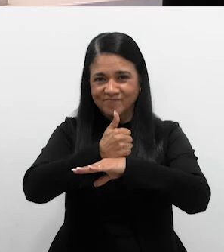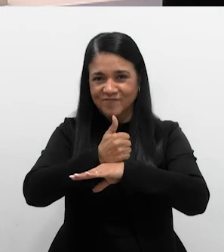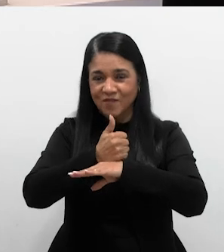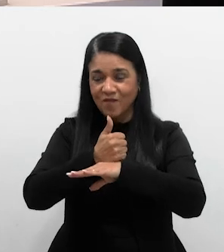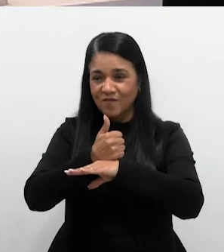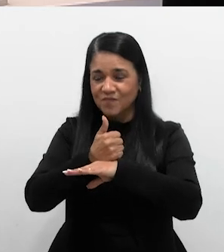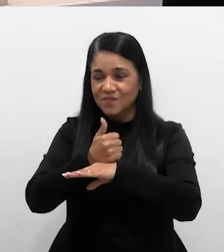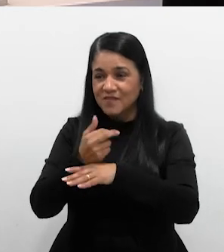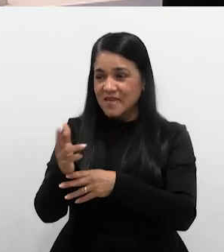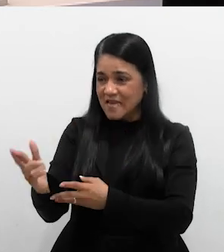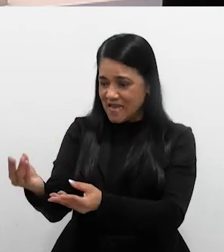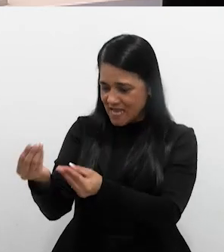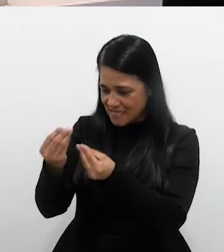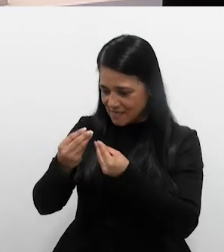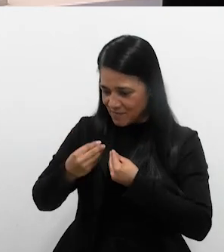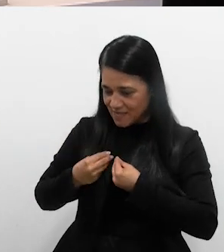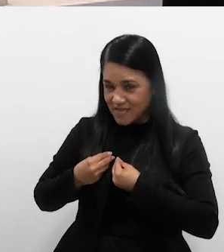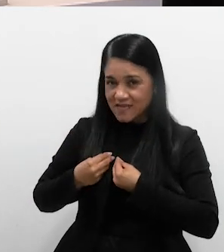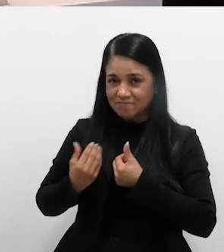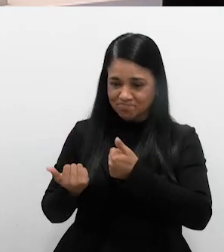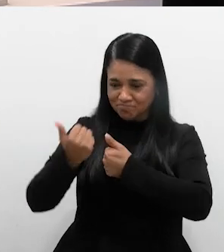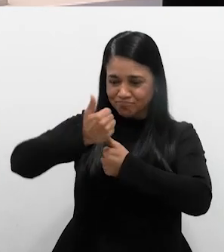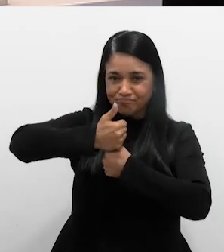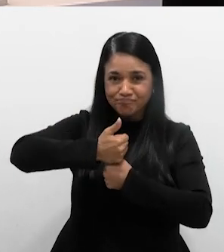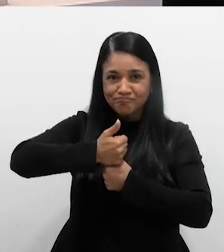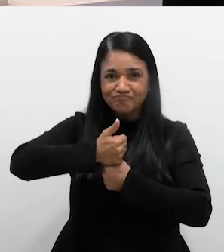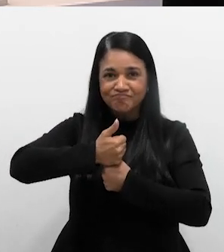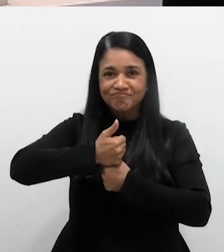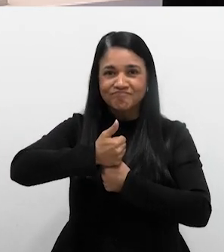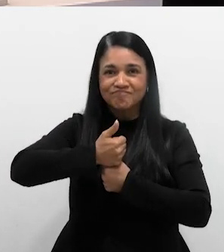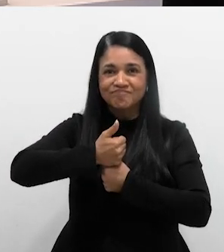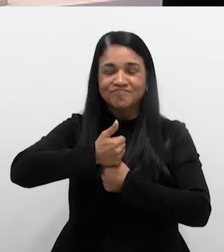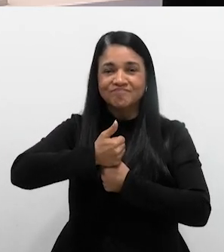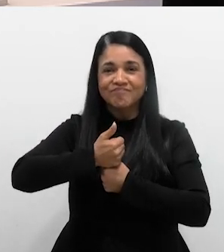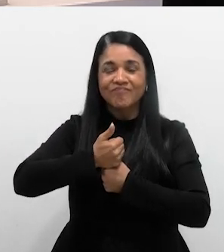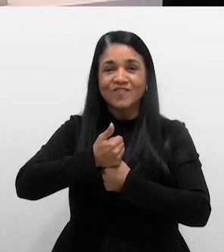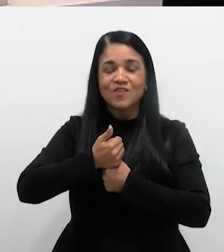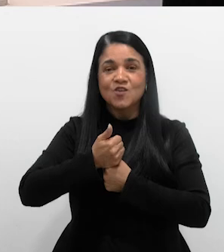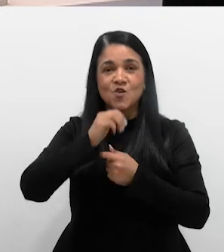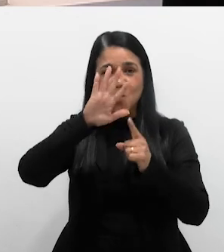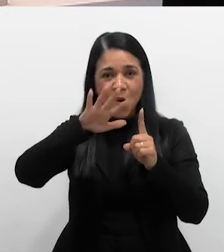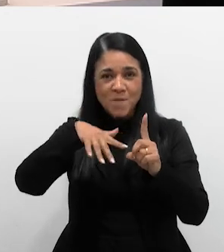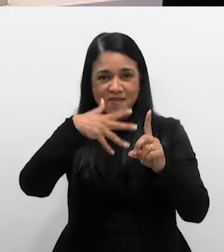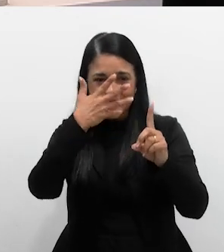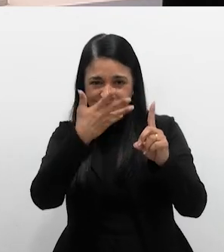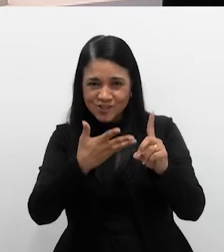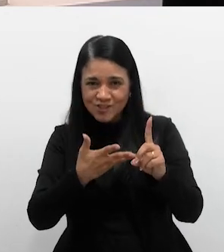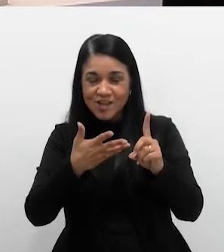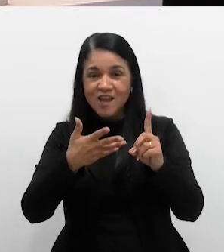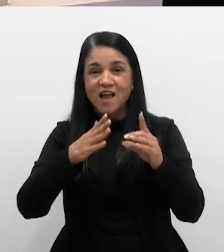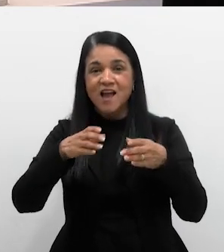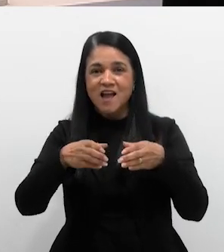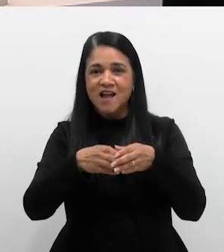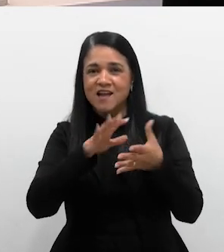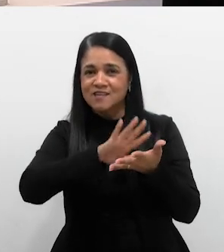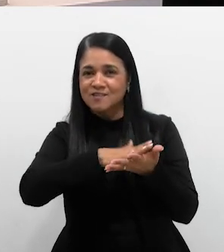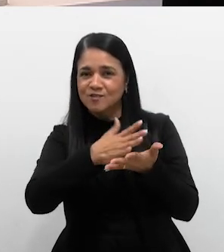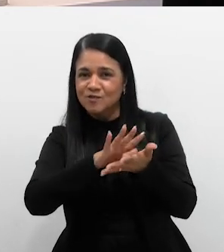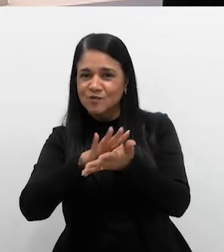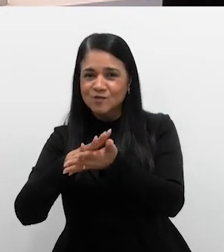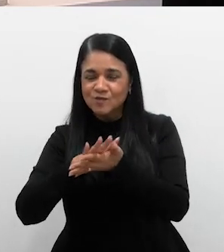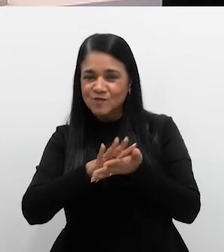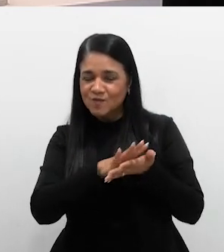e receber dela um pavilhão que ela estava cuidando e agora, anos depois, poder homenageá-la na escola onde ela nasceu